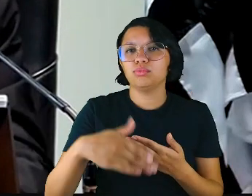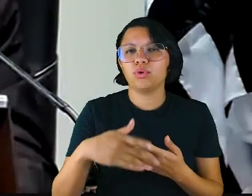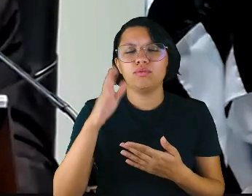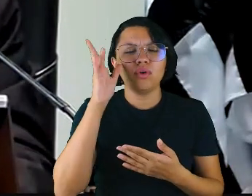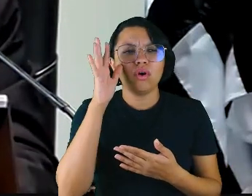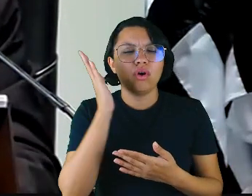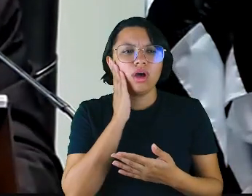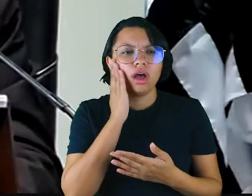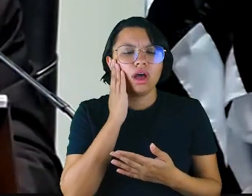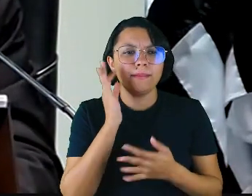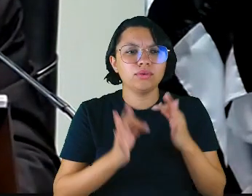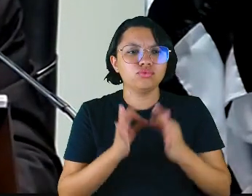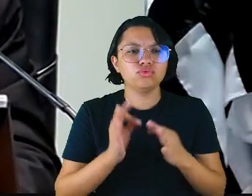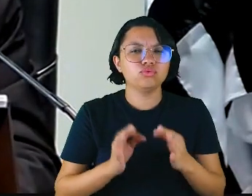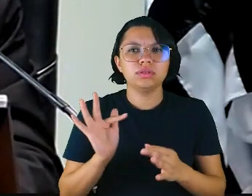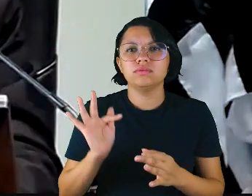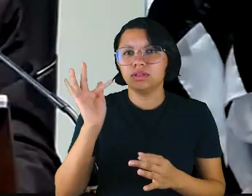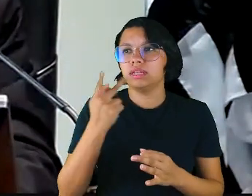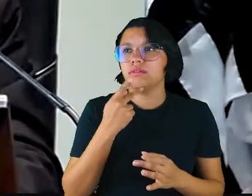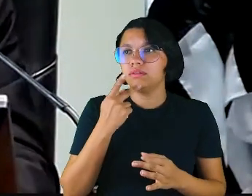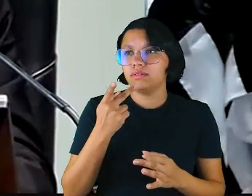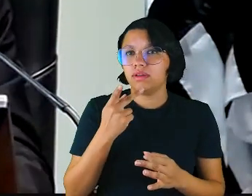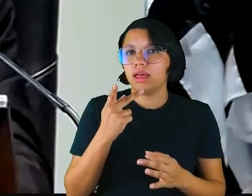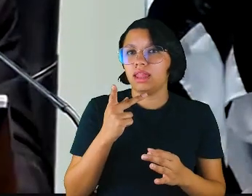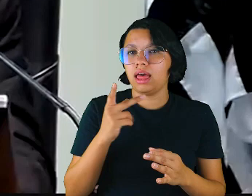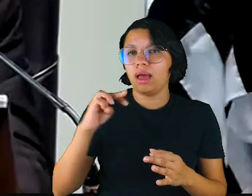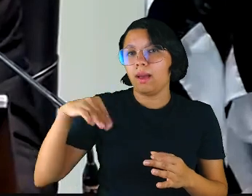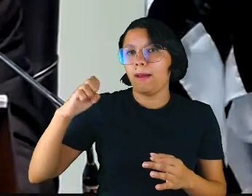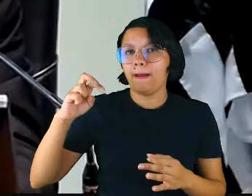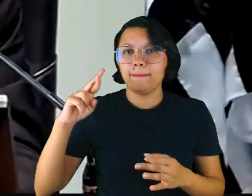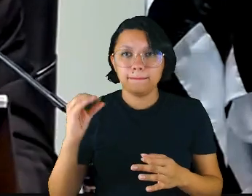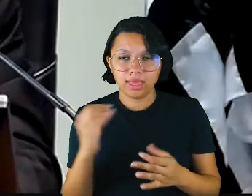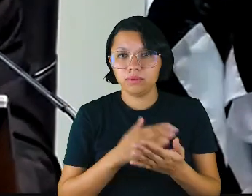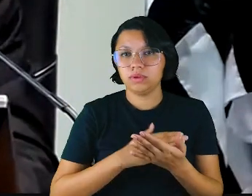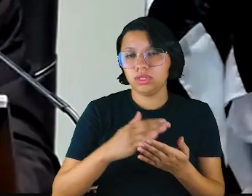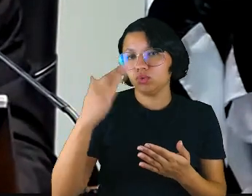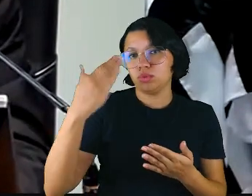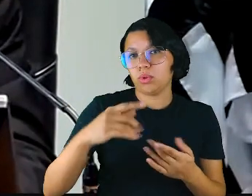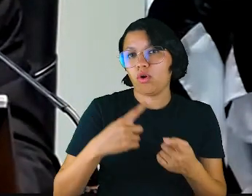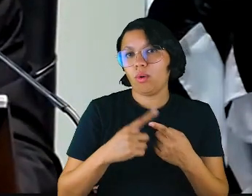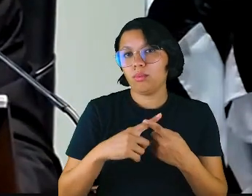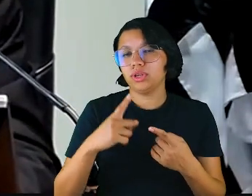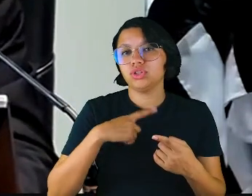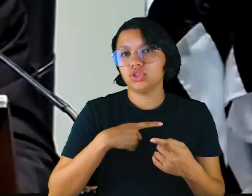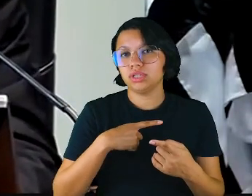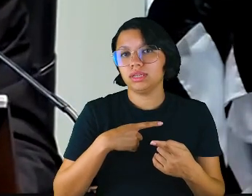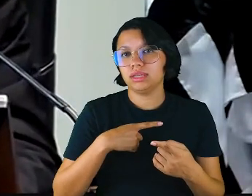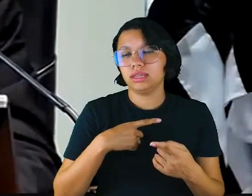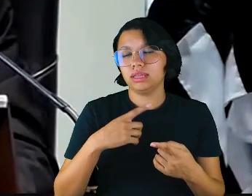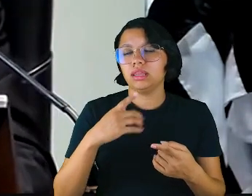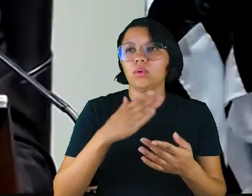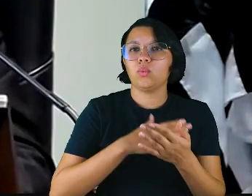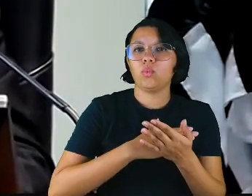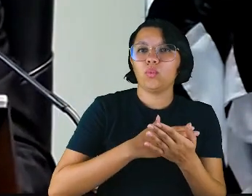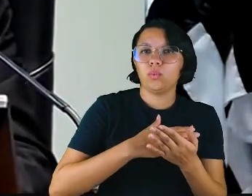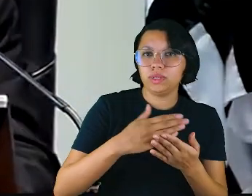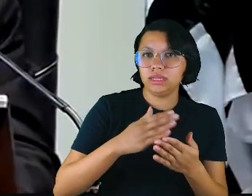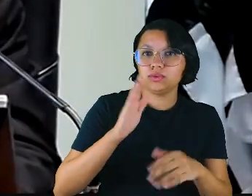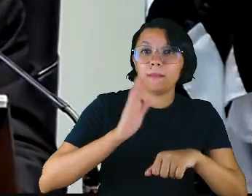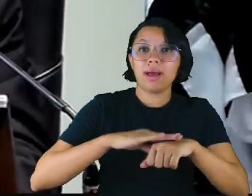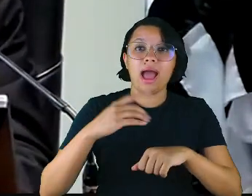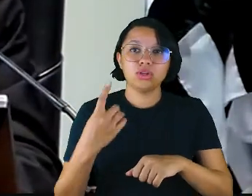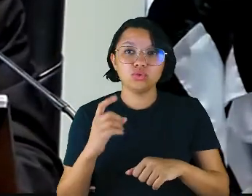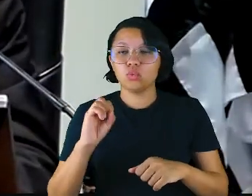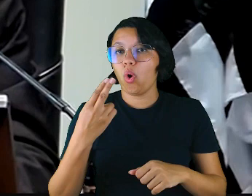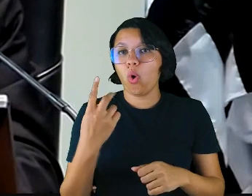fico curioso em saber, o juiz federal vai dizer mero início de prova, então rejeito o seu pedido, porque tinha que ter um início mais um, ou